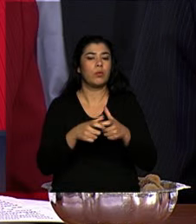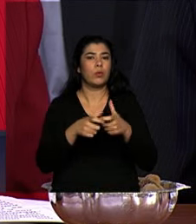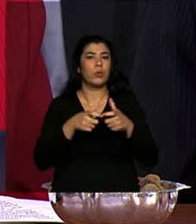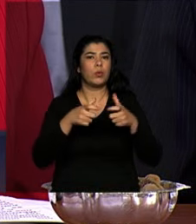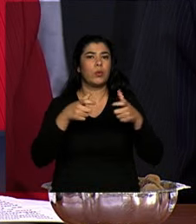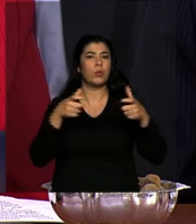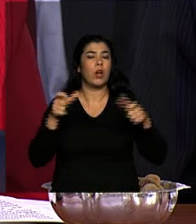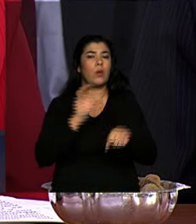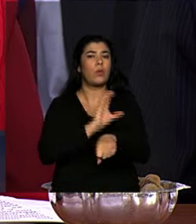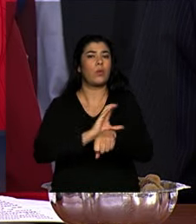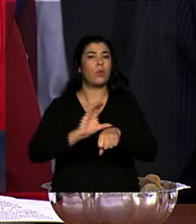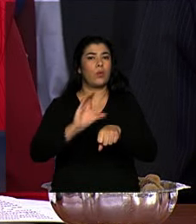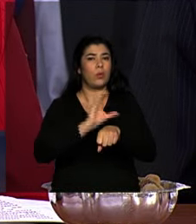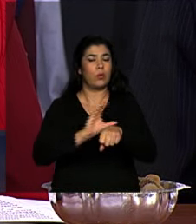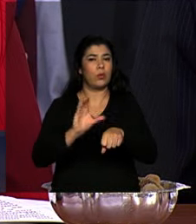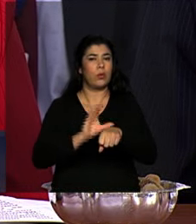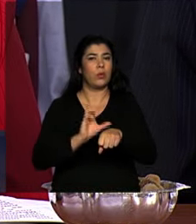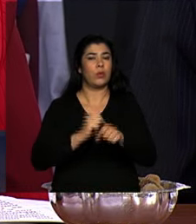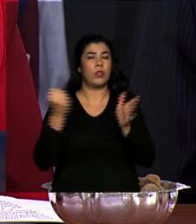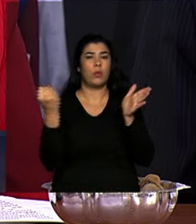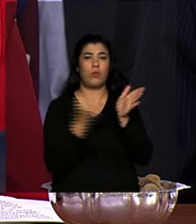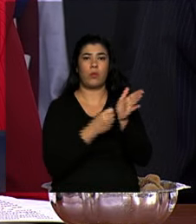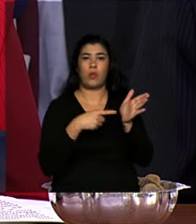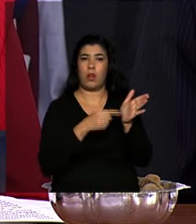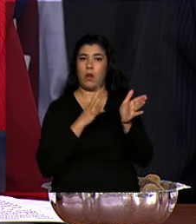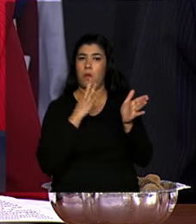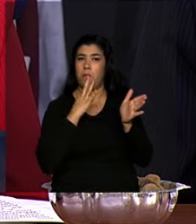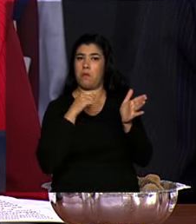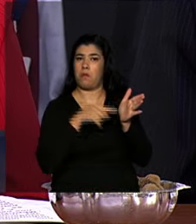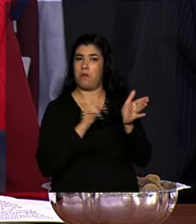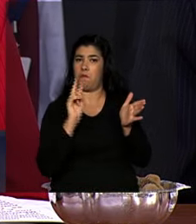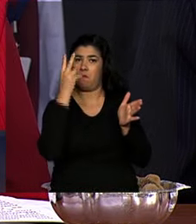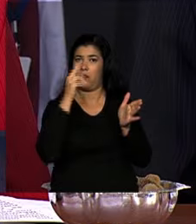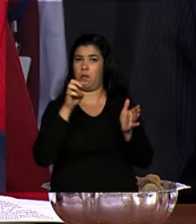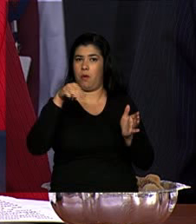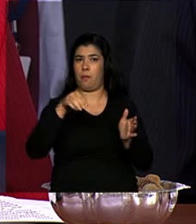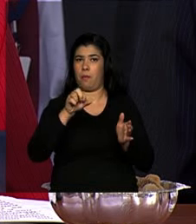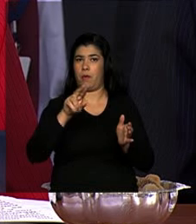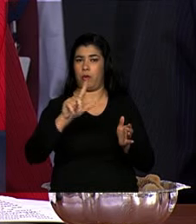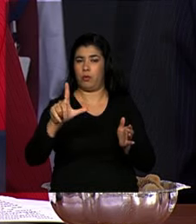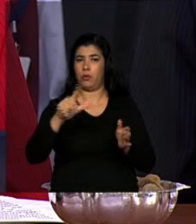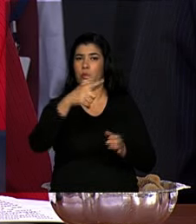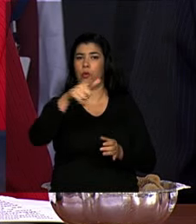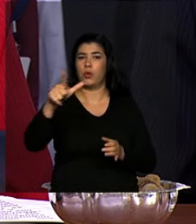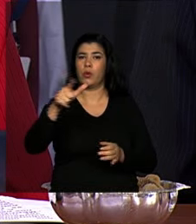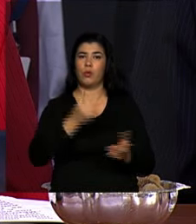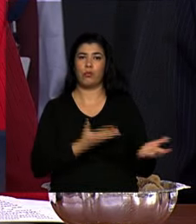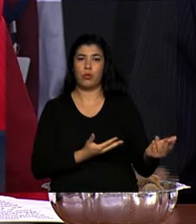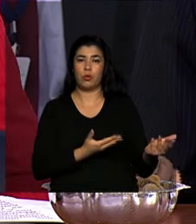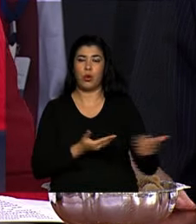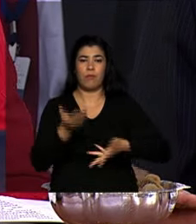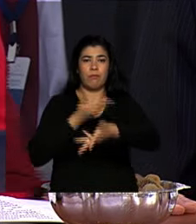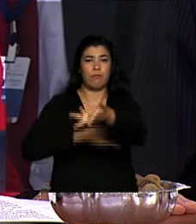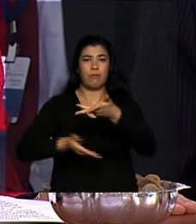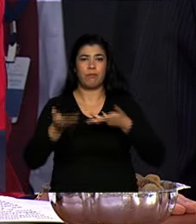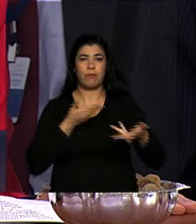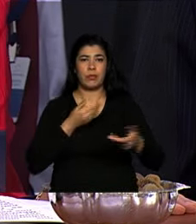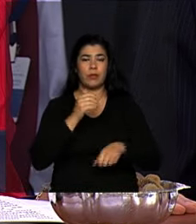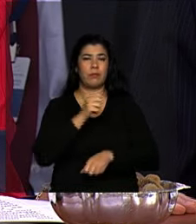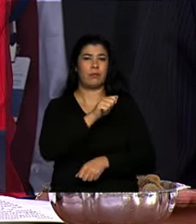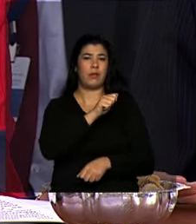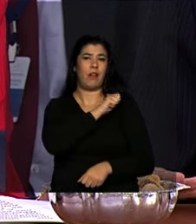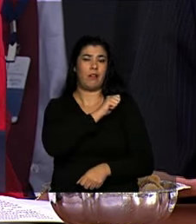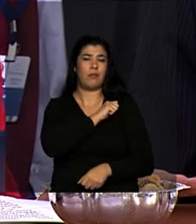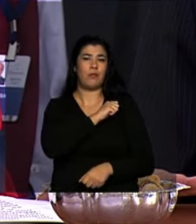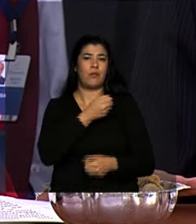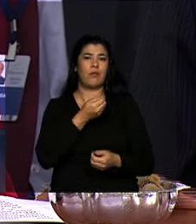de cursos com o selo Mercosul e de jovens estudando nos países vizinhos e